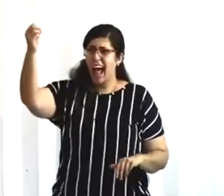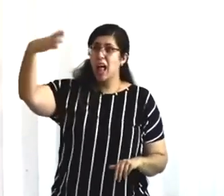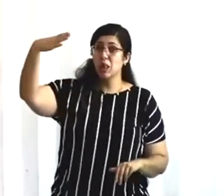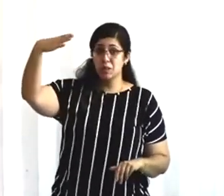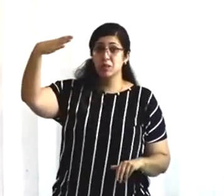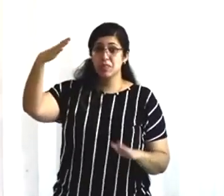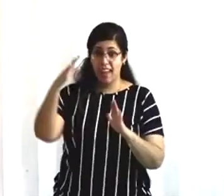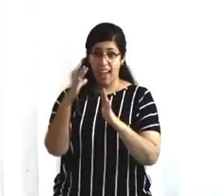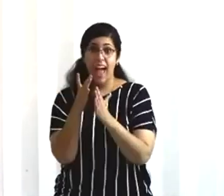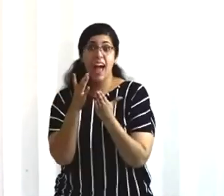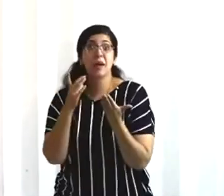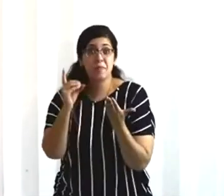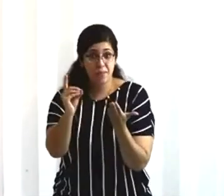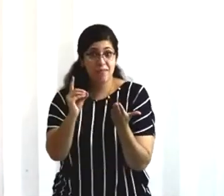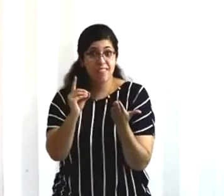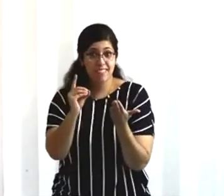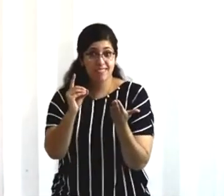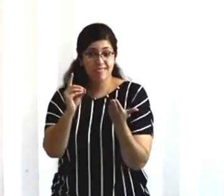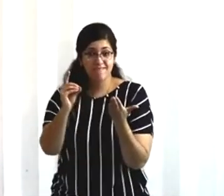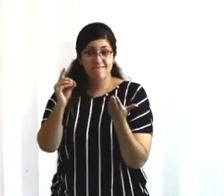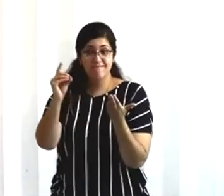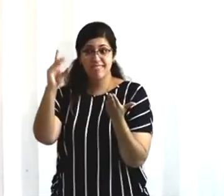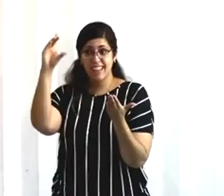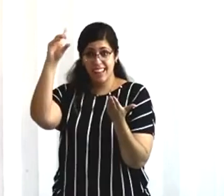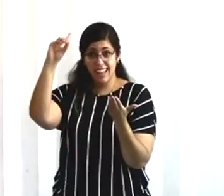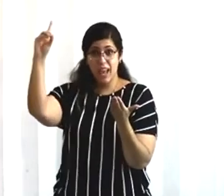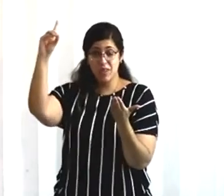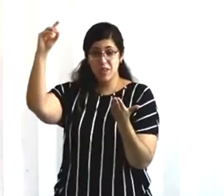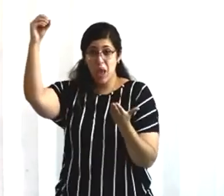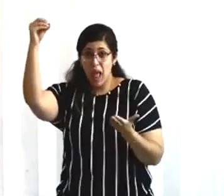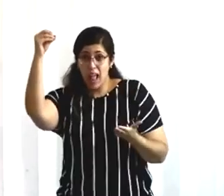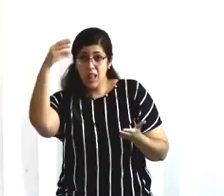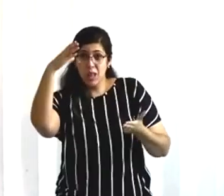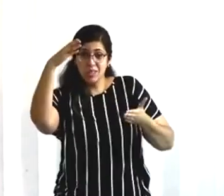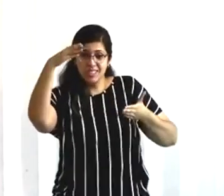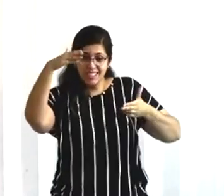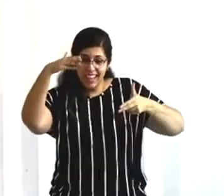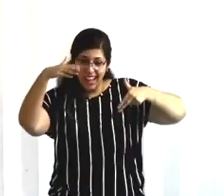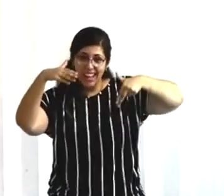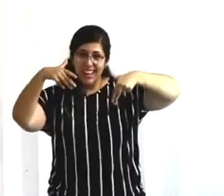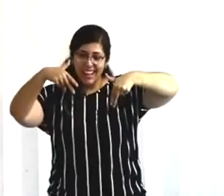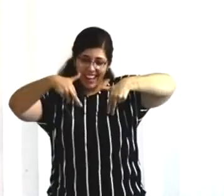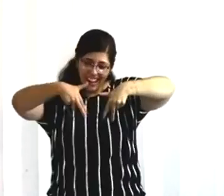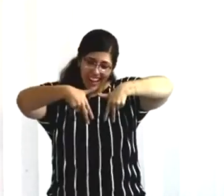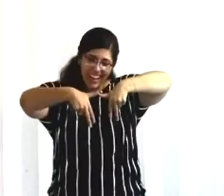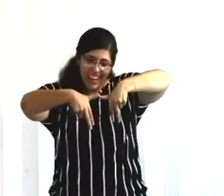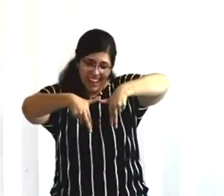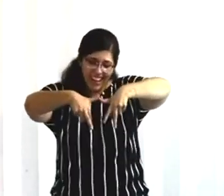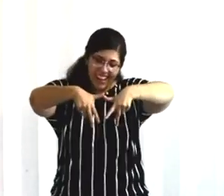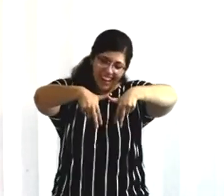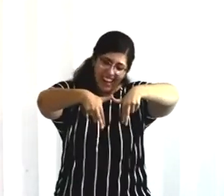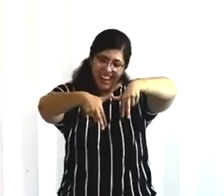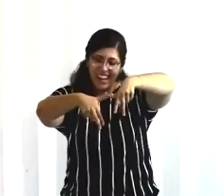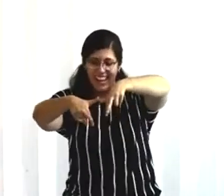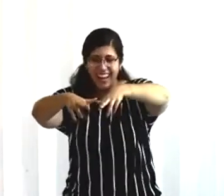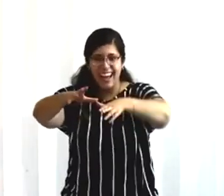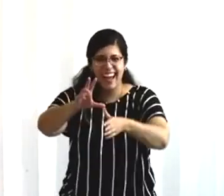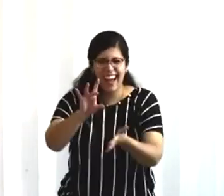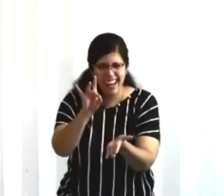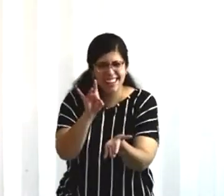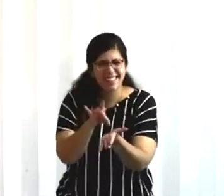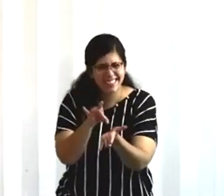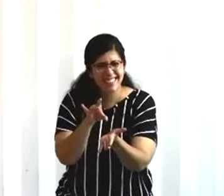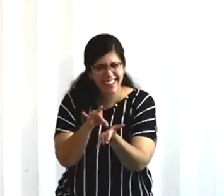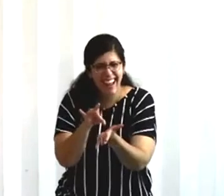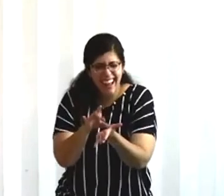Senhor. Assim é quando nós conhecemos a verdade e vamos desfrutar da